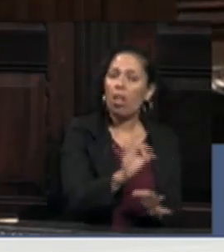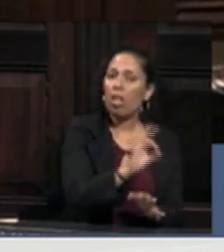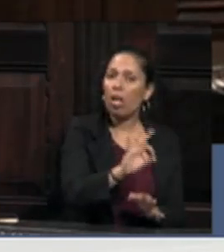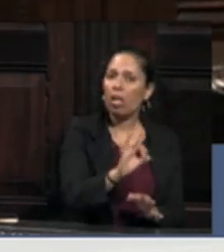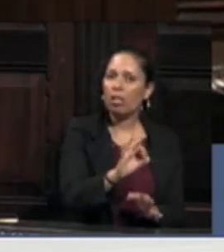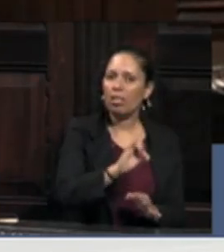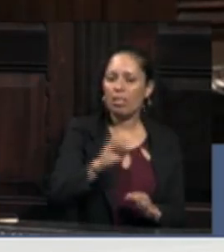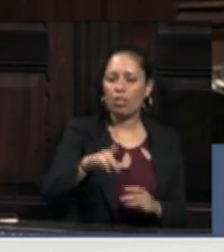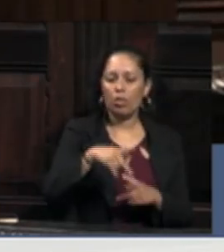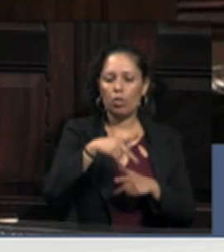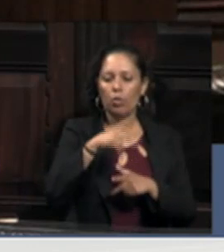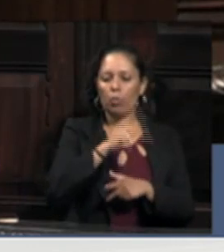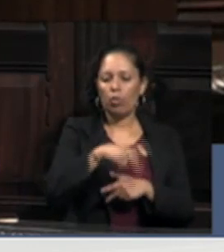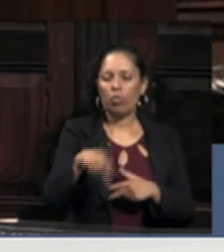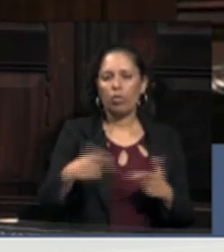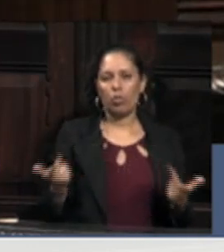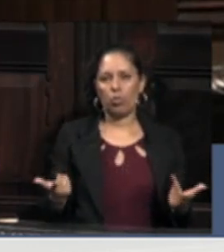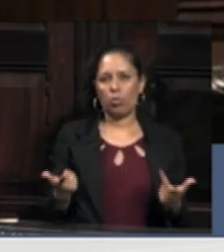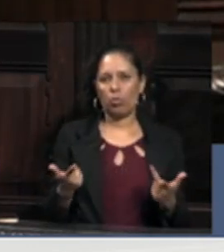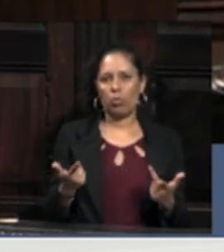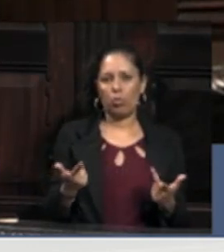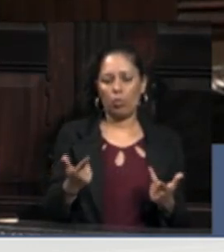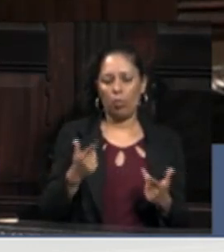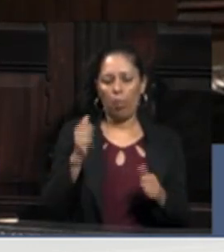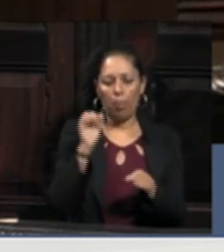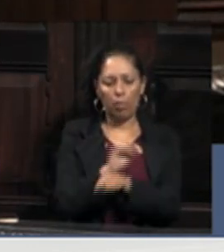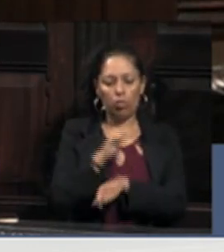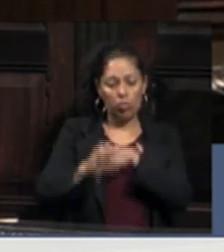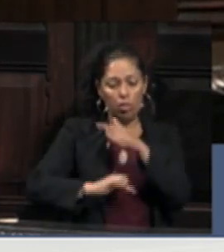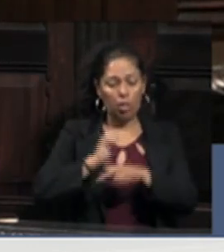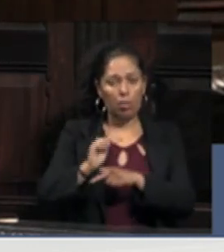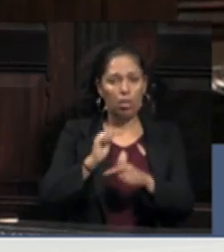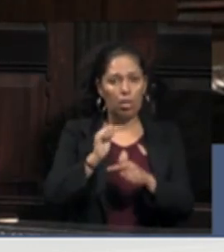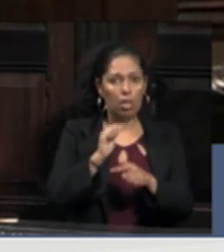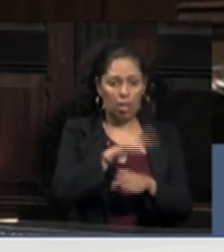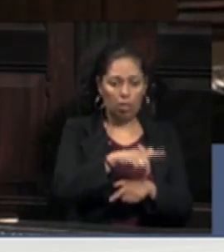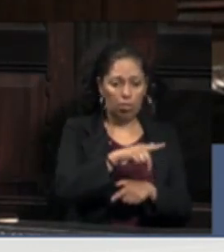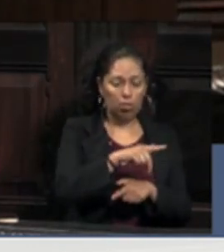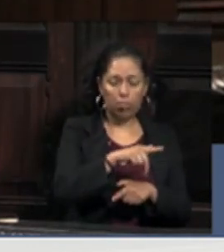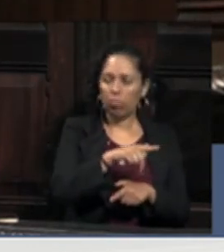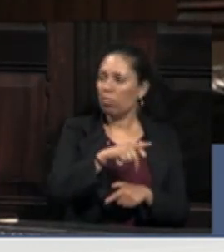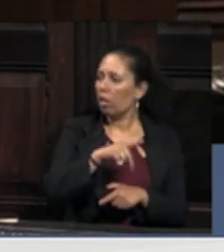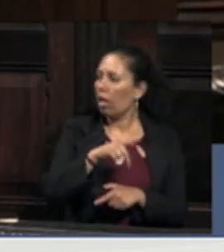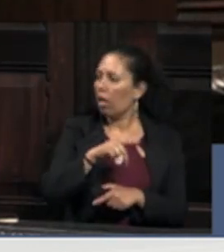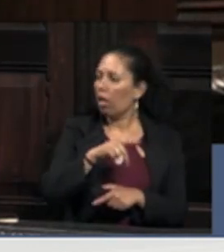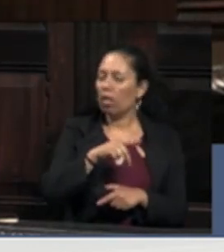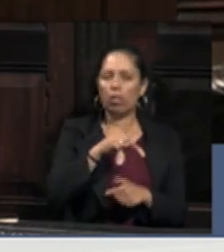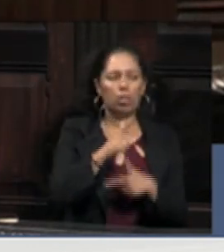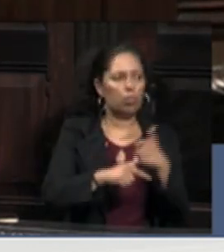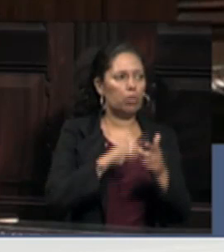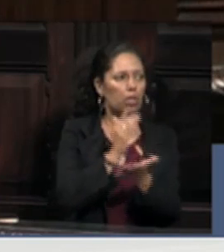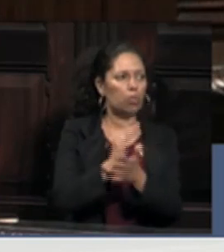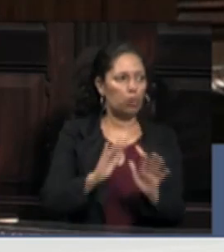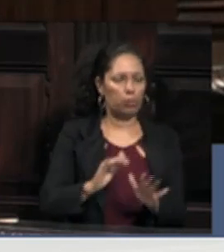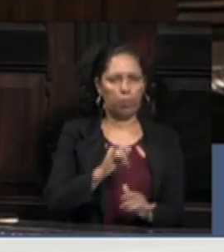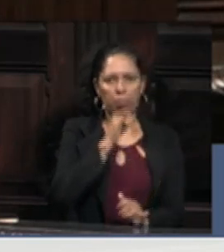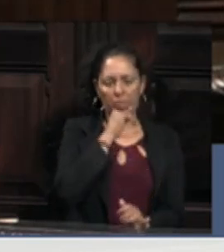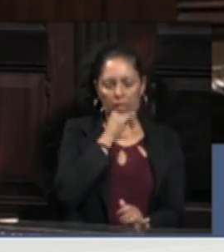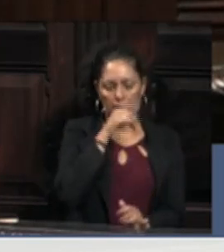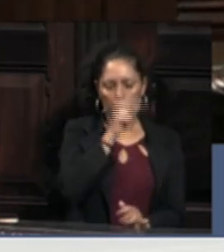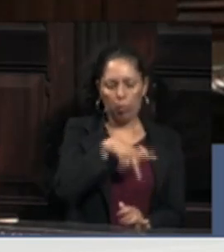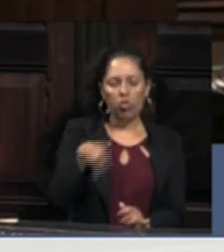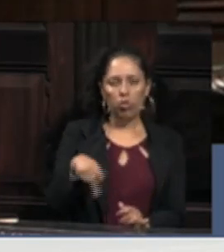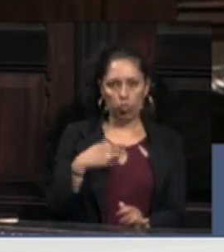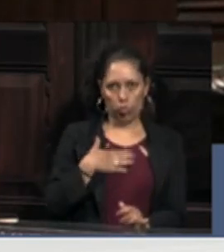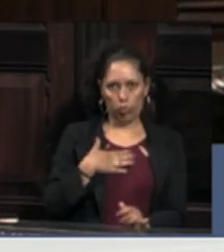sou professor 20 horas na Universidade Federal de Juiz de Fora. Quando chega o meu tempo, eu me aposento como professor 20